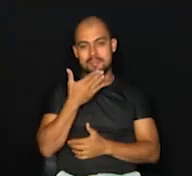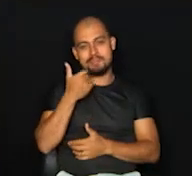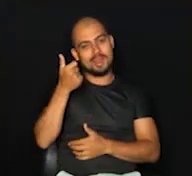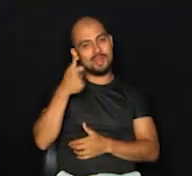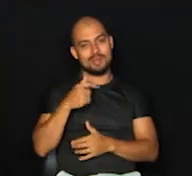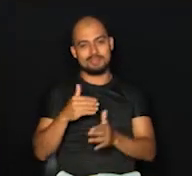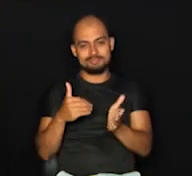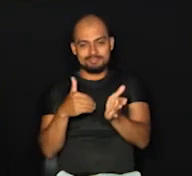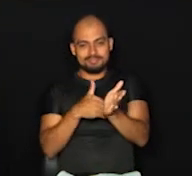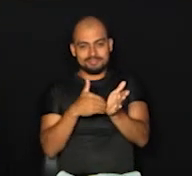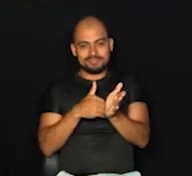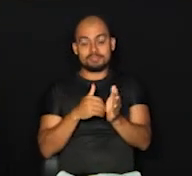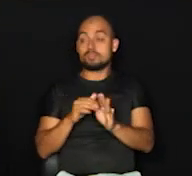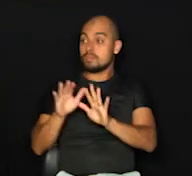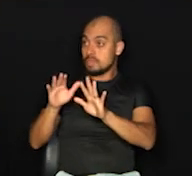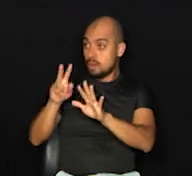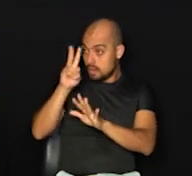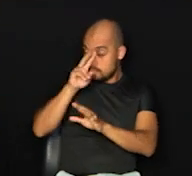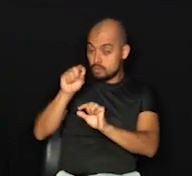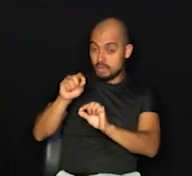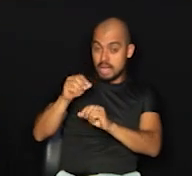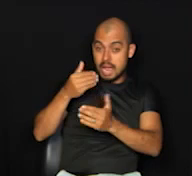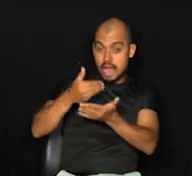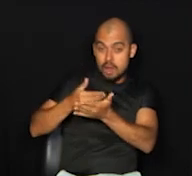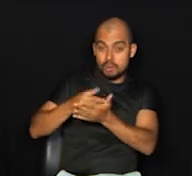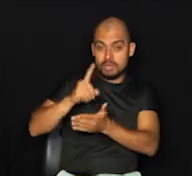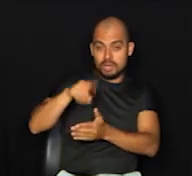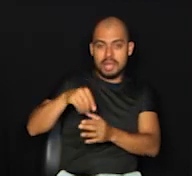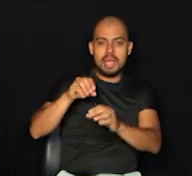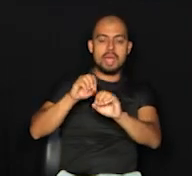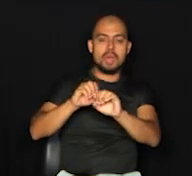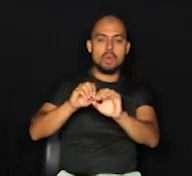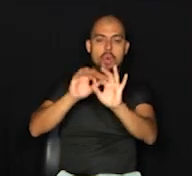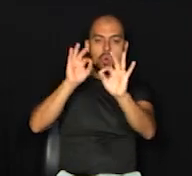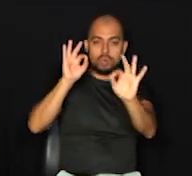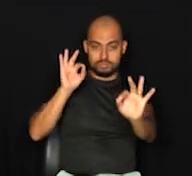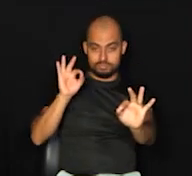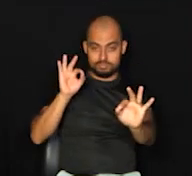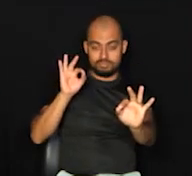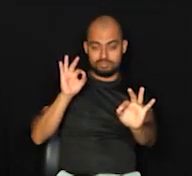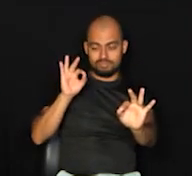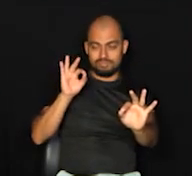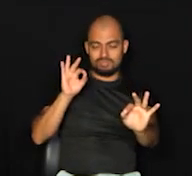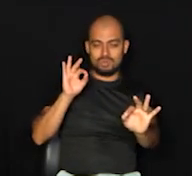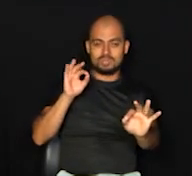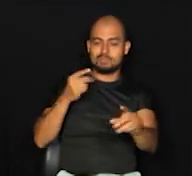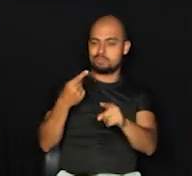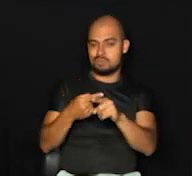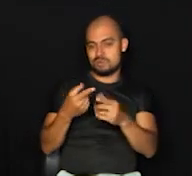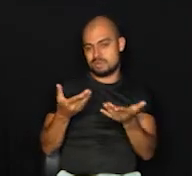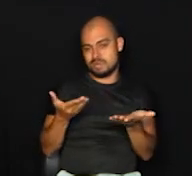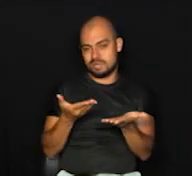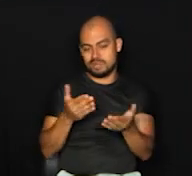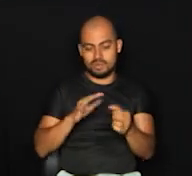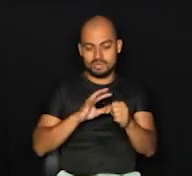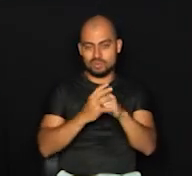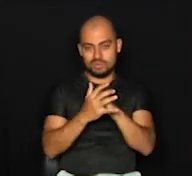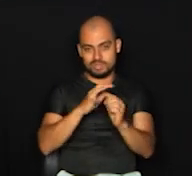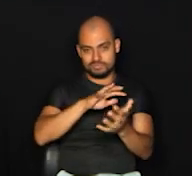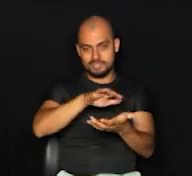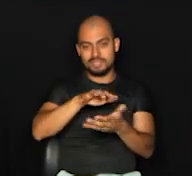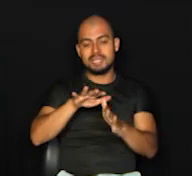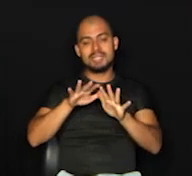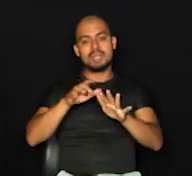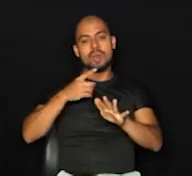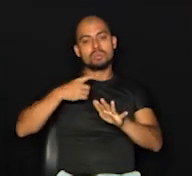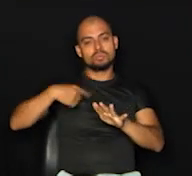só lembrando que essas aulas, elas acontecem de forma online, né? O famoso EAD, porque nós estamos vivendo uma pandemia, então com todo